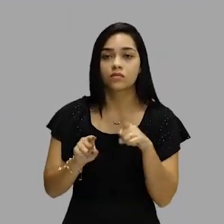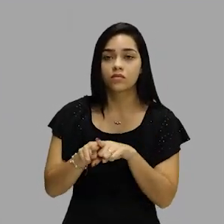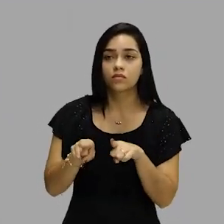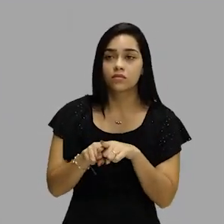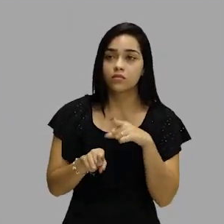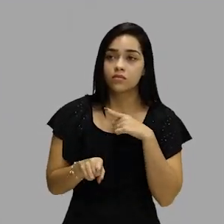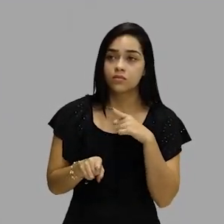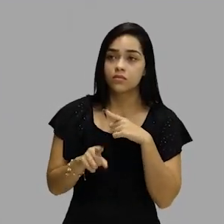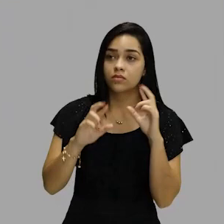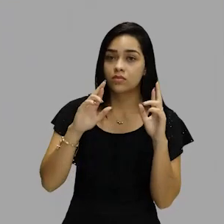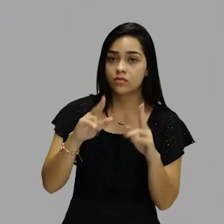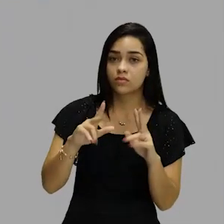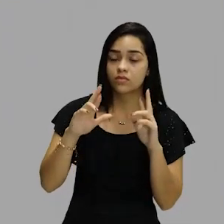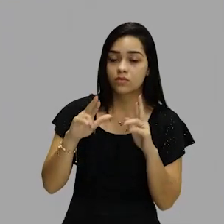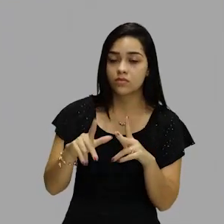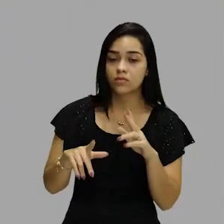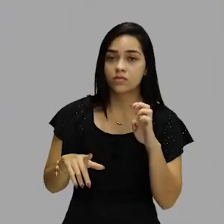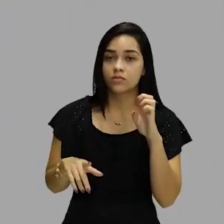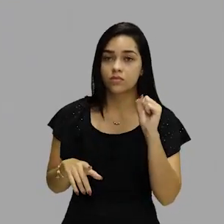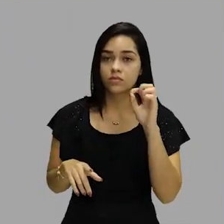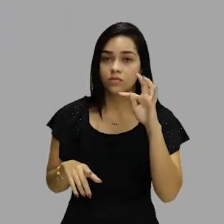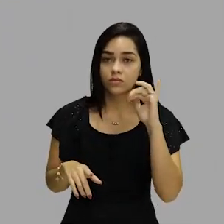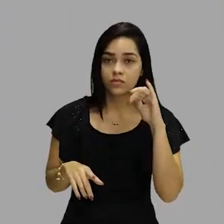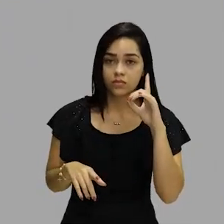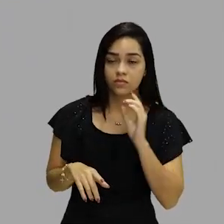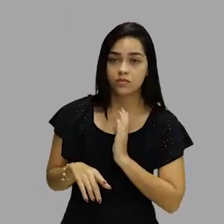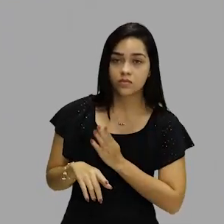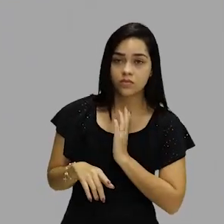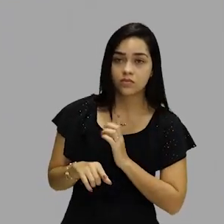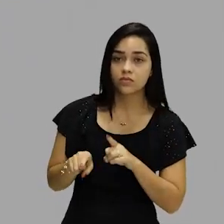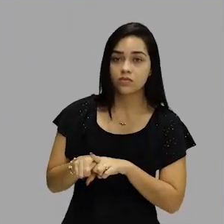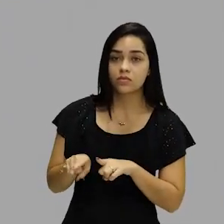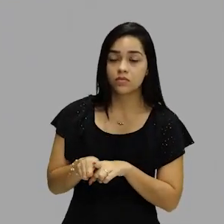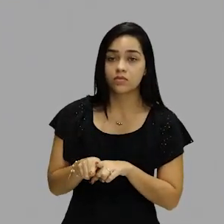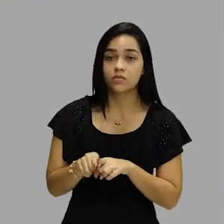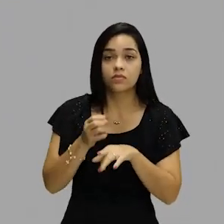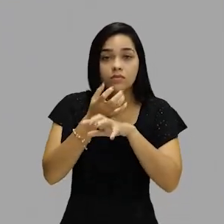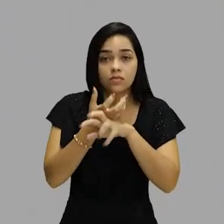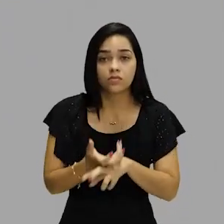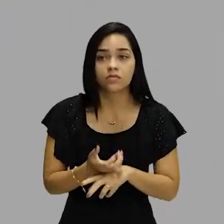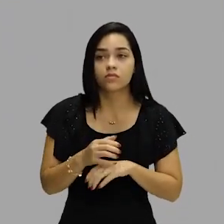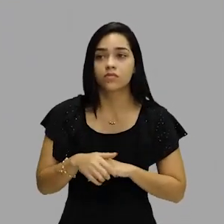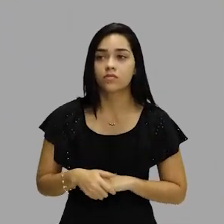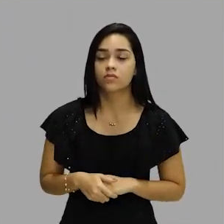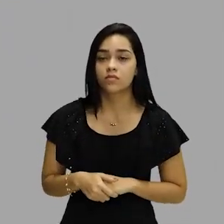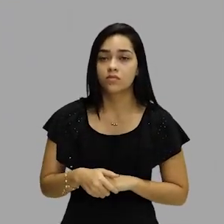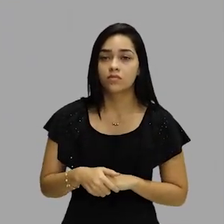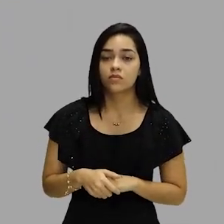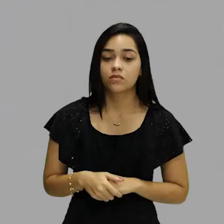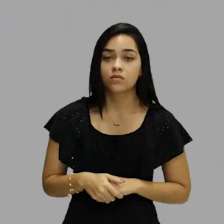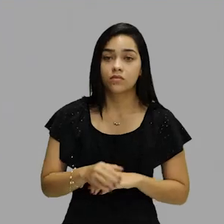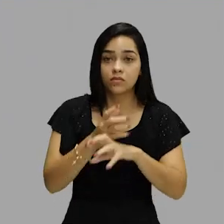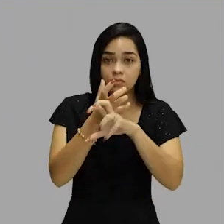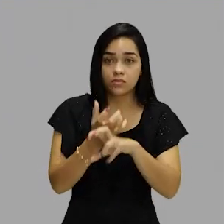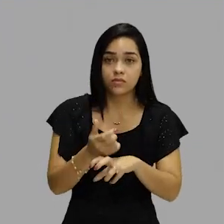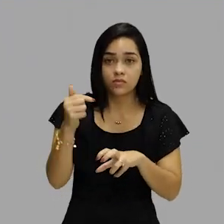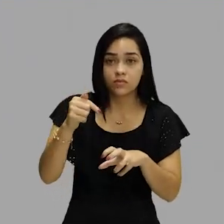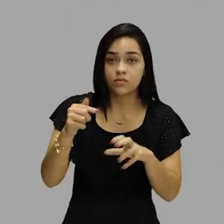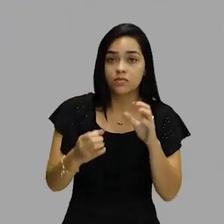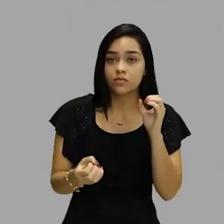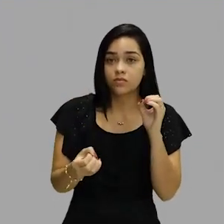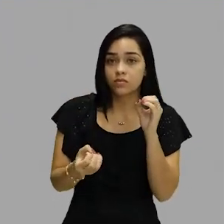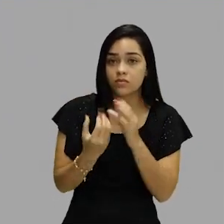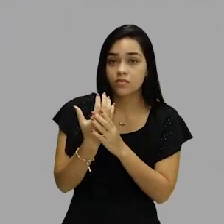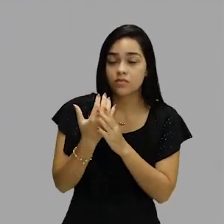uma pequena diferença do estriado esquelético para o estriado cardíaco. Enquanto que o estriado esquelético é formado